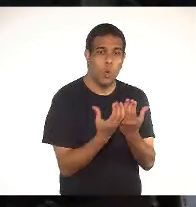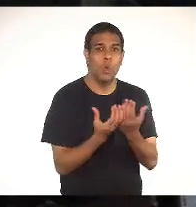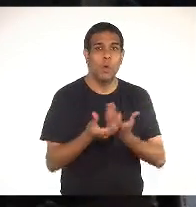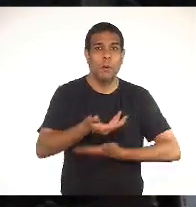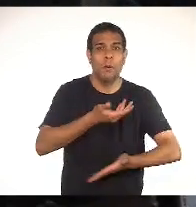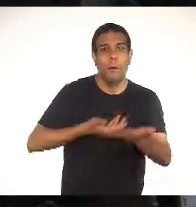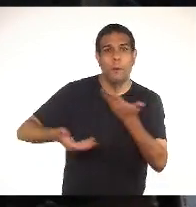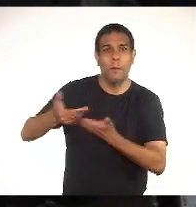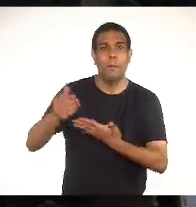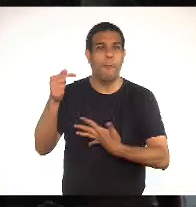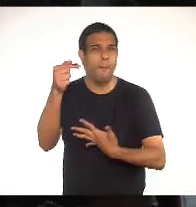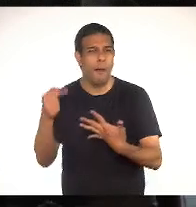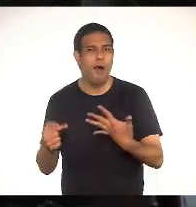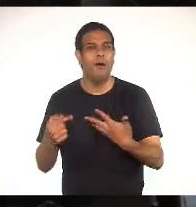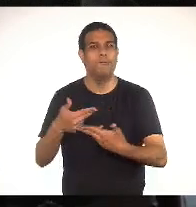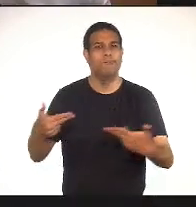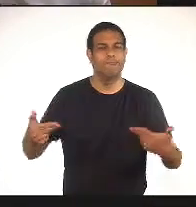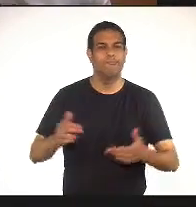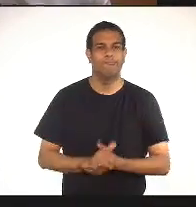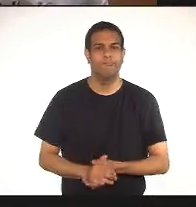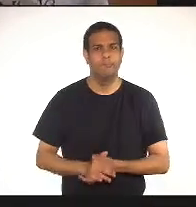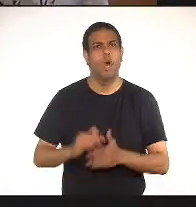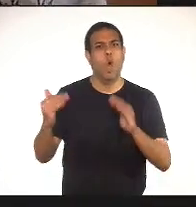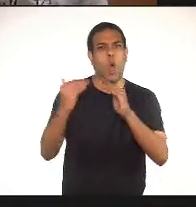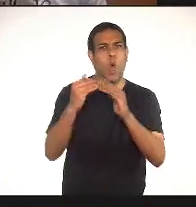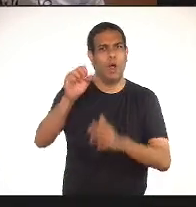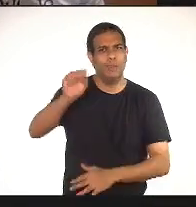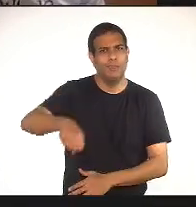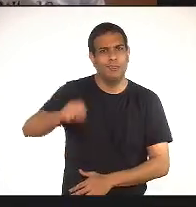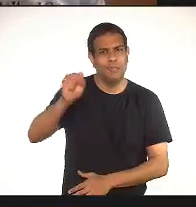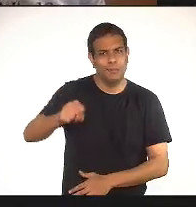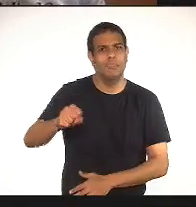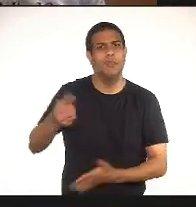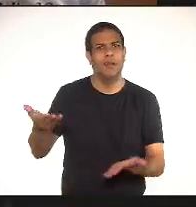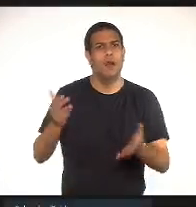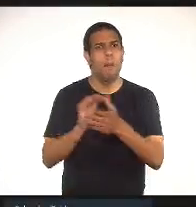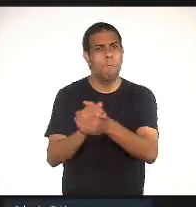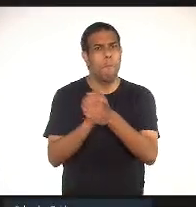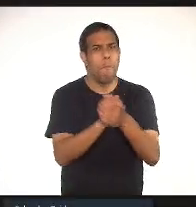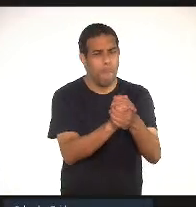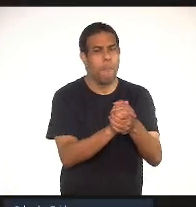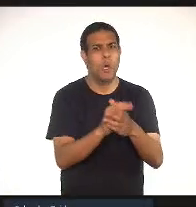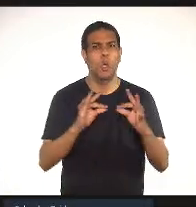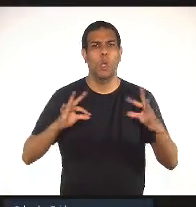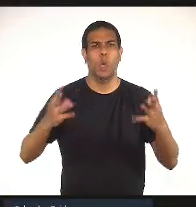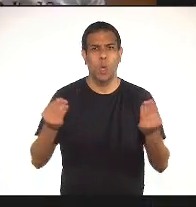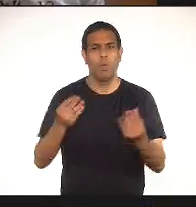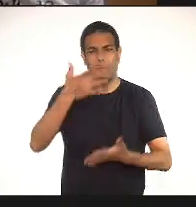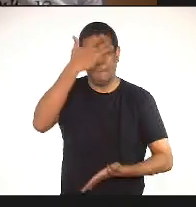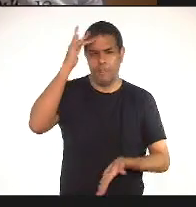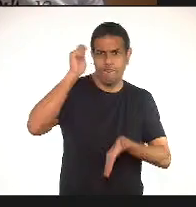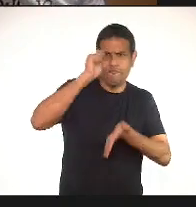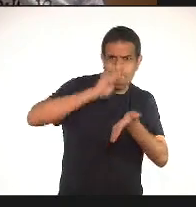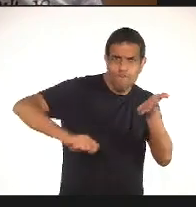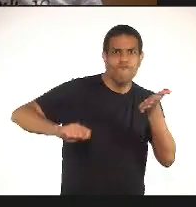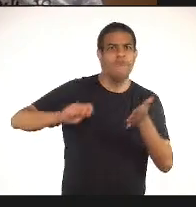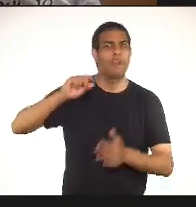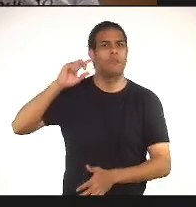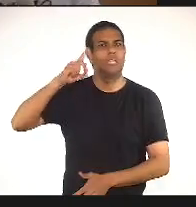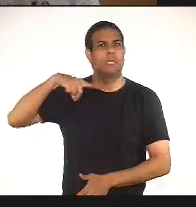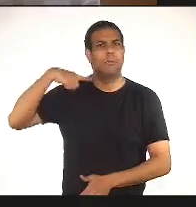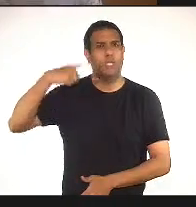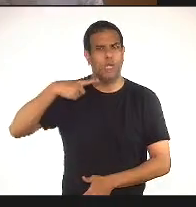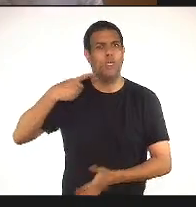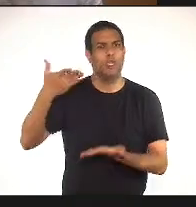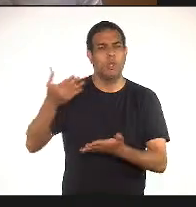Habitação e Assuntos Fundiários. Parecer favorável, presidente. Quero parabenizar o autor desse projeto, o deputado